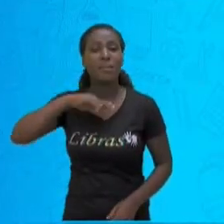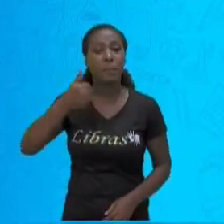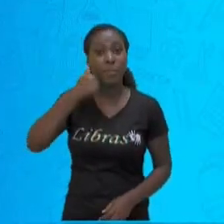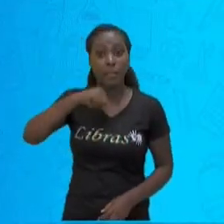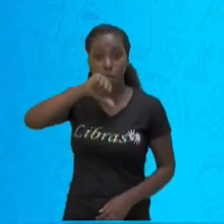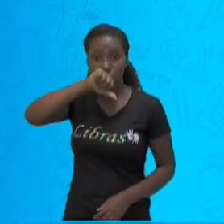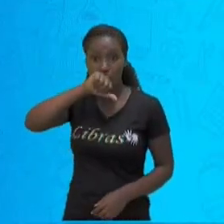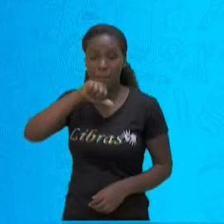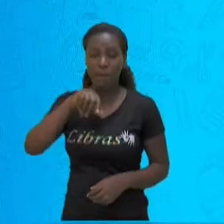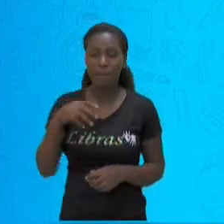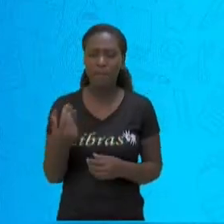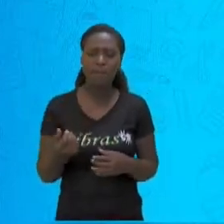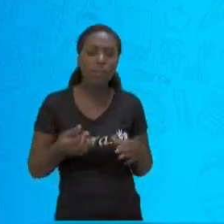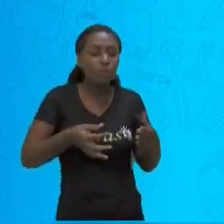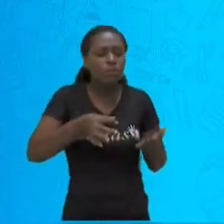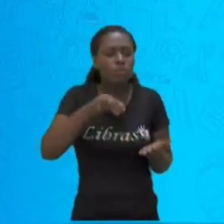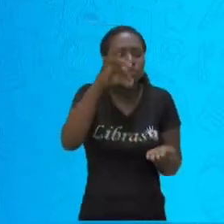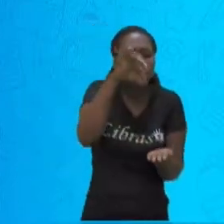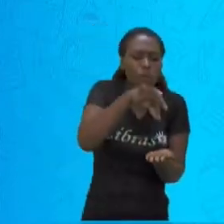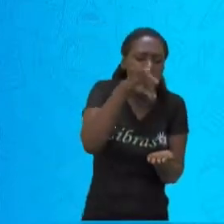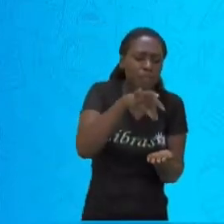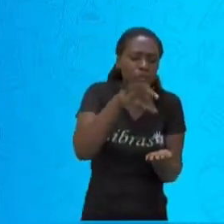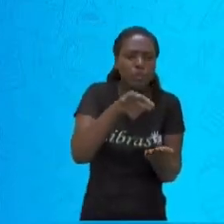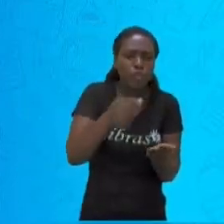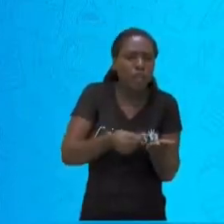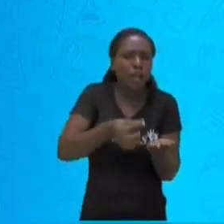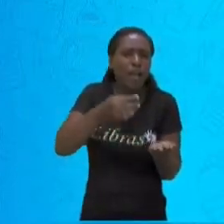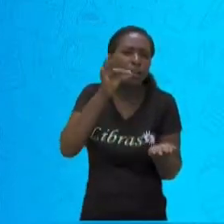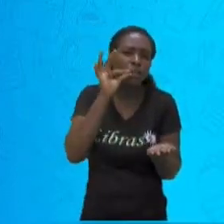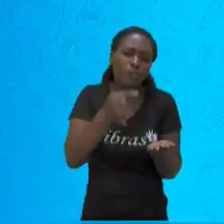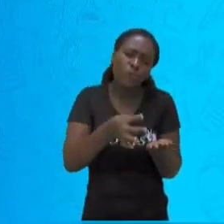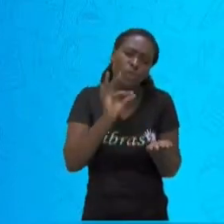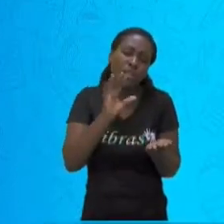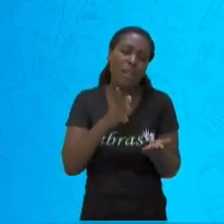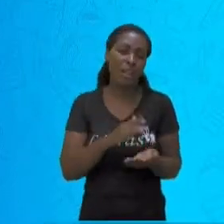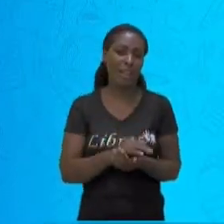É, isso você acha que vem da onde?